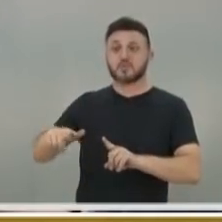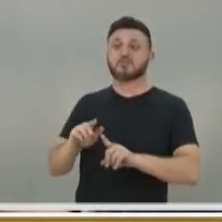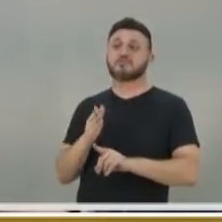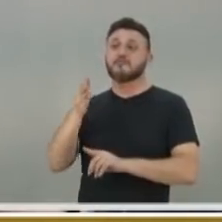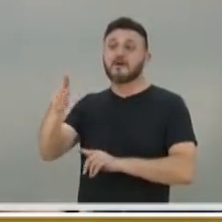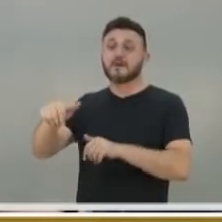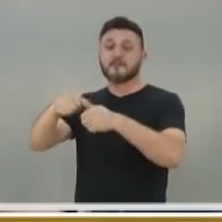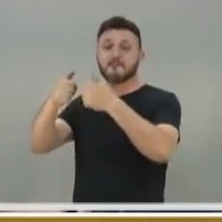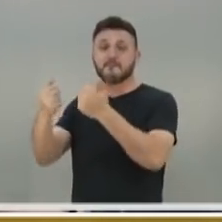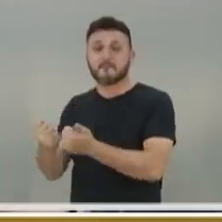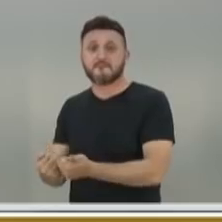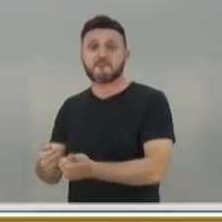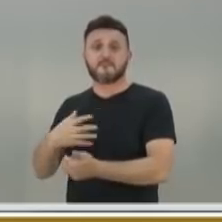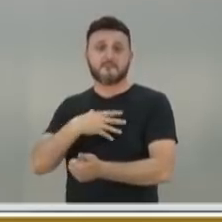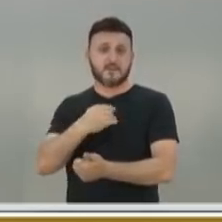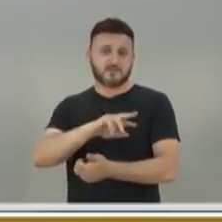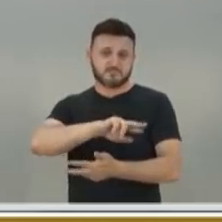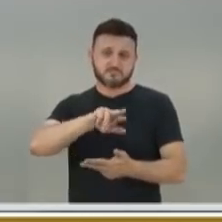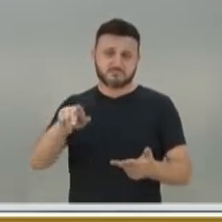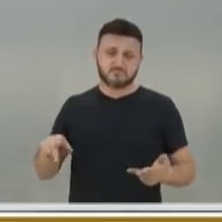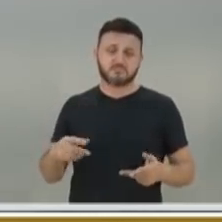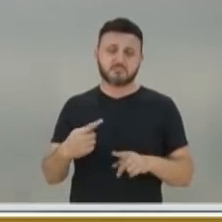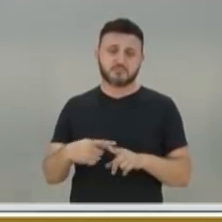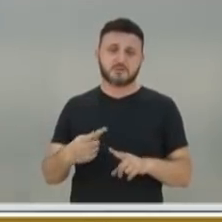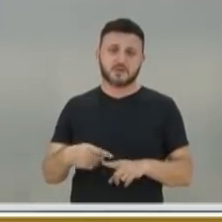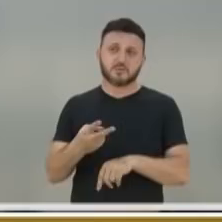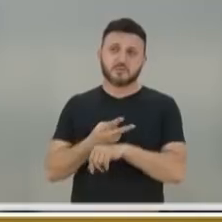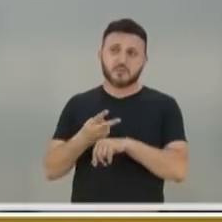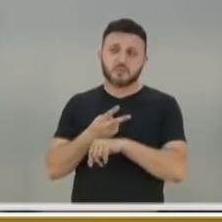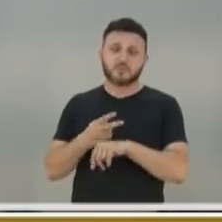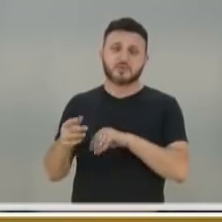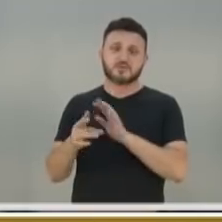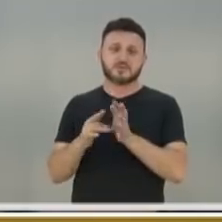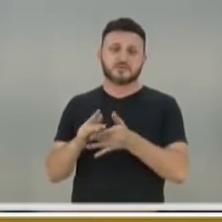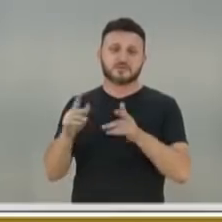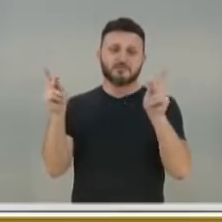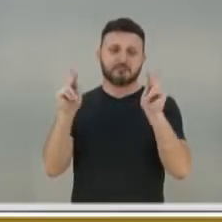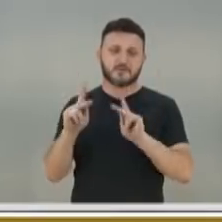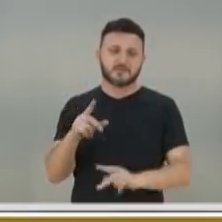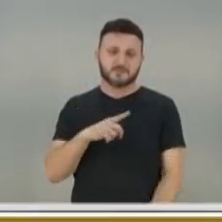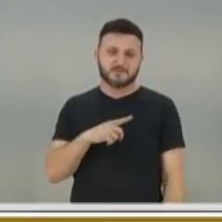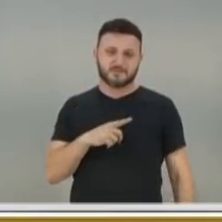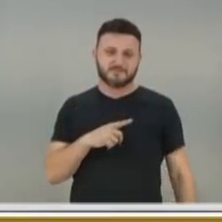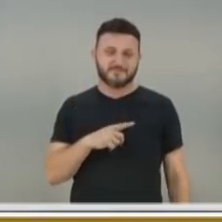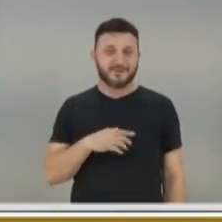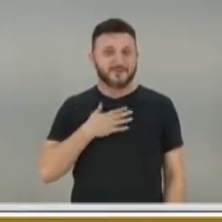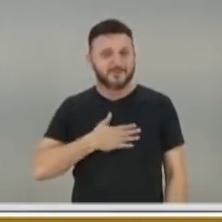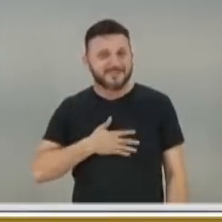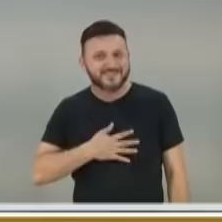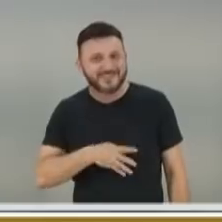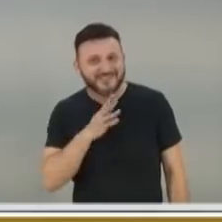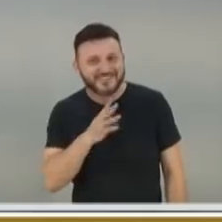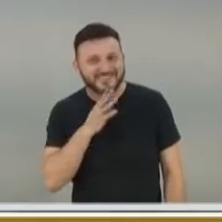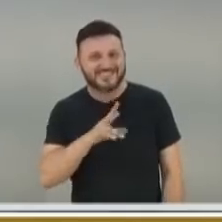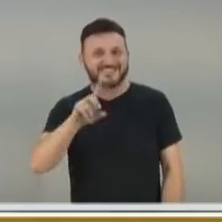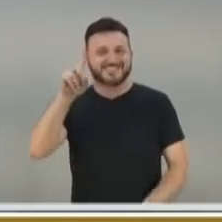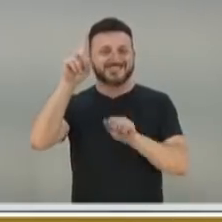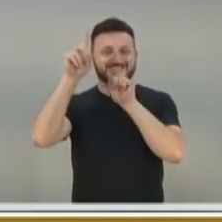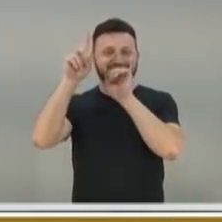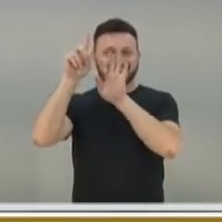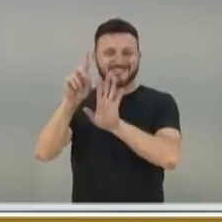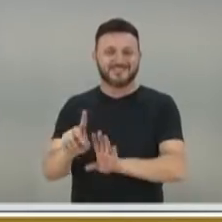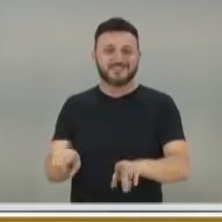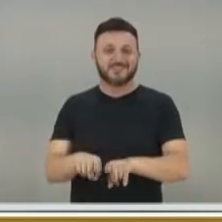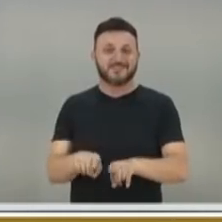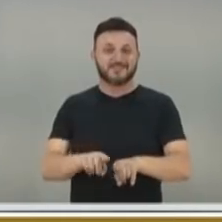as coisas do alto, aonde Cristo está. Amém? Deus, é um prazer conhecê-lo. Deus abençoe, prazer